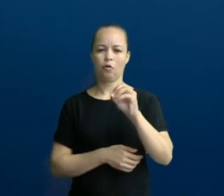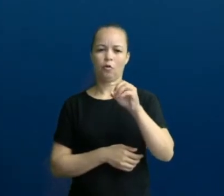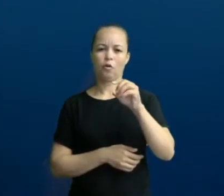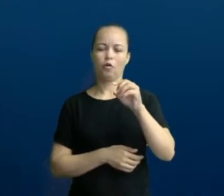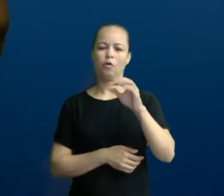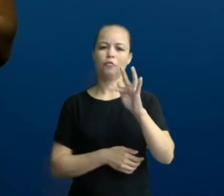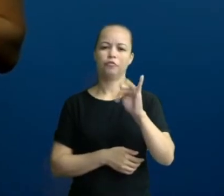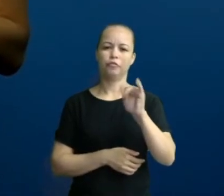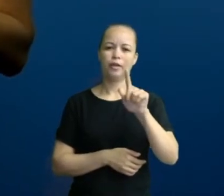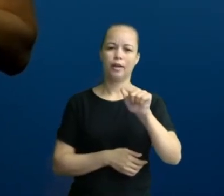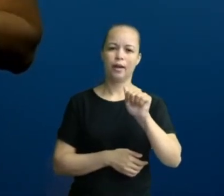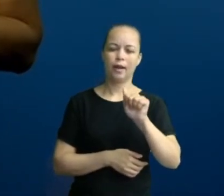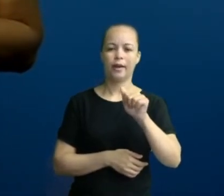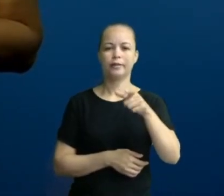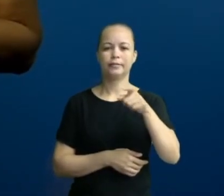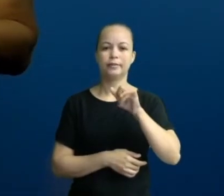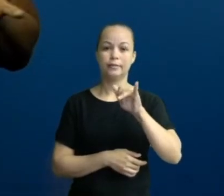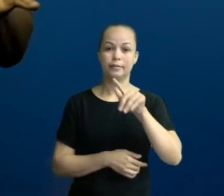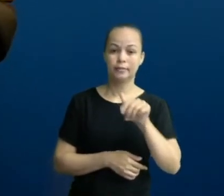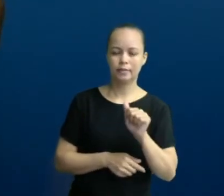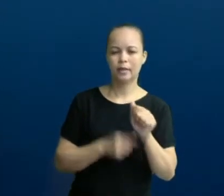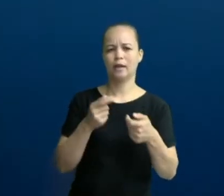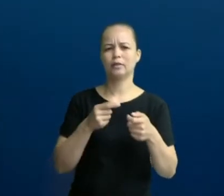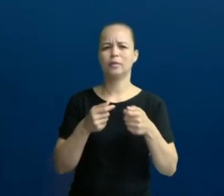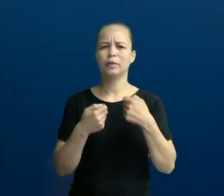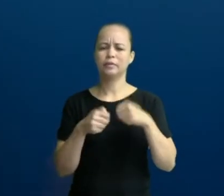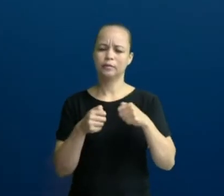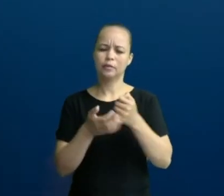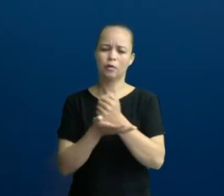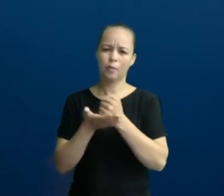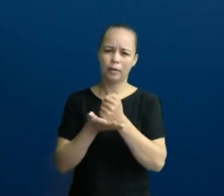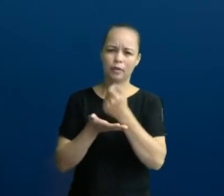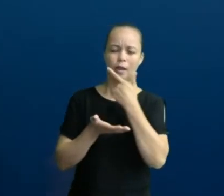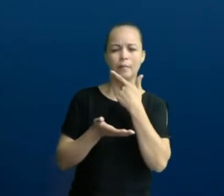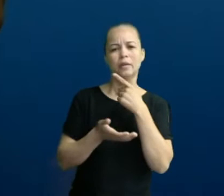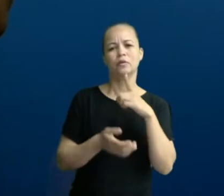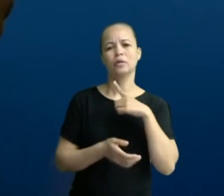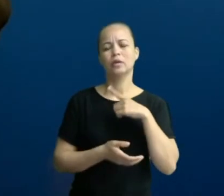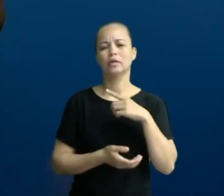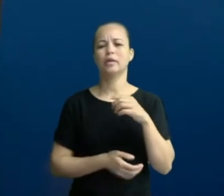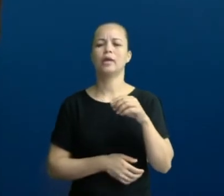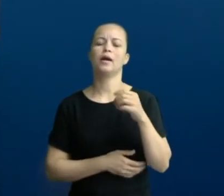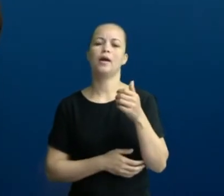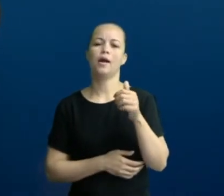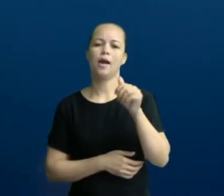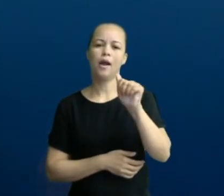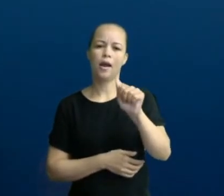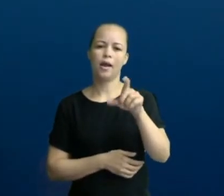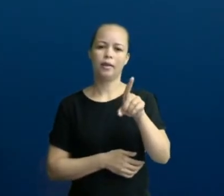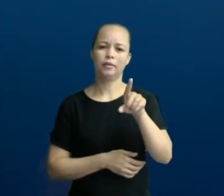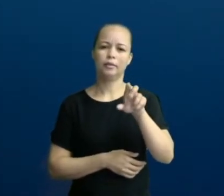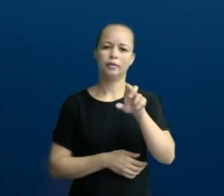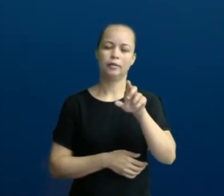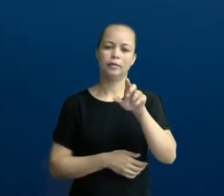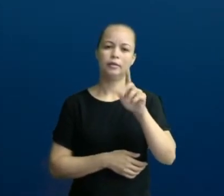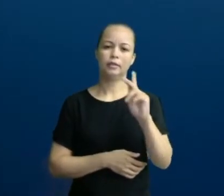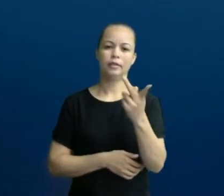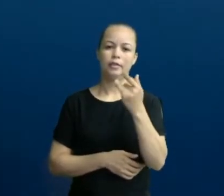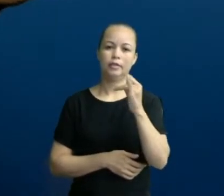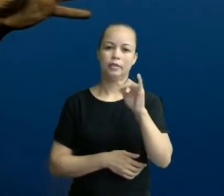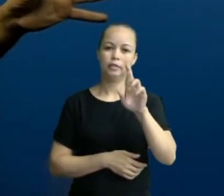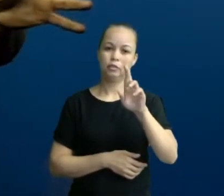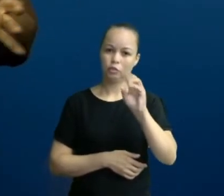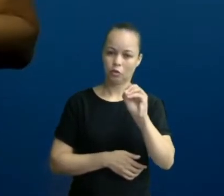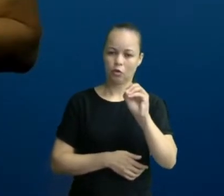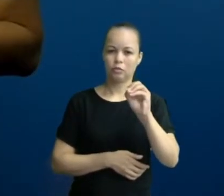doença vai ter que ser tratado com um medicamento específico. Um deles, muito conhecido, a hidroxicloroquina ou cloroquina, tá?